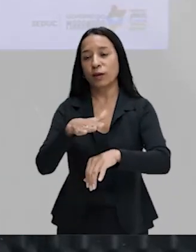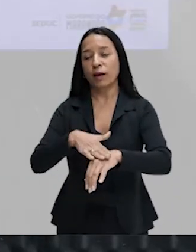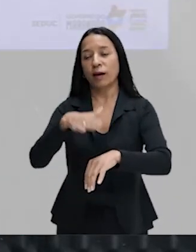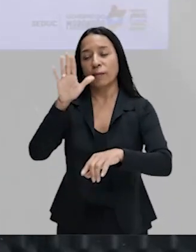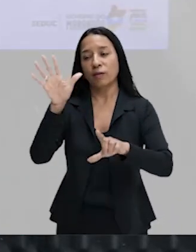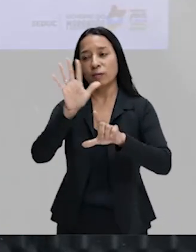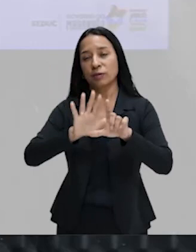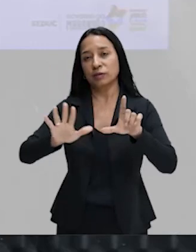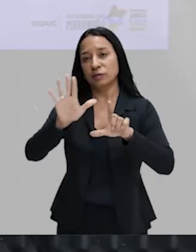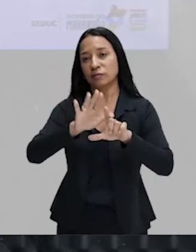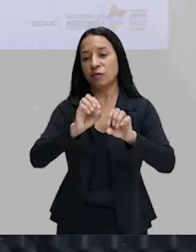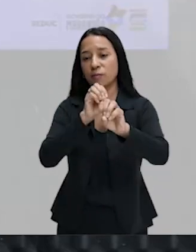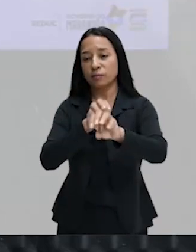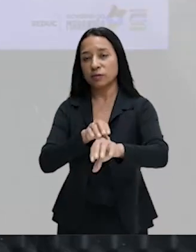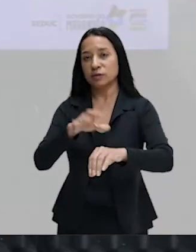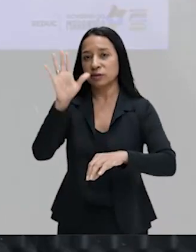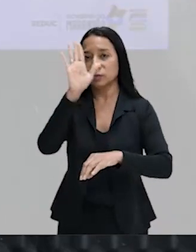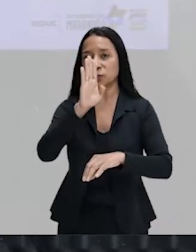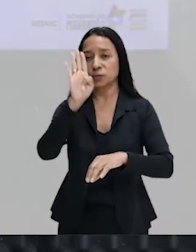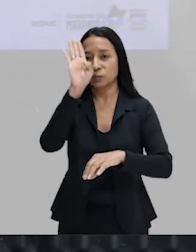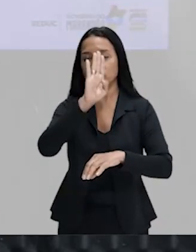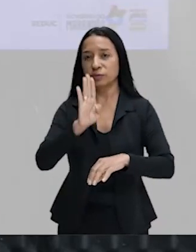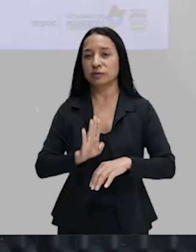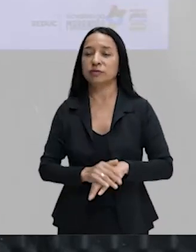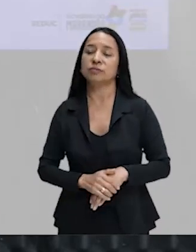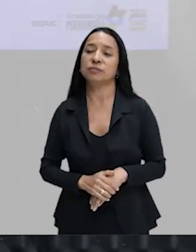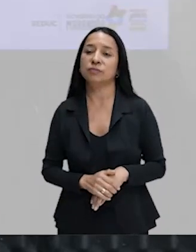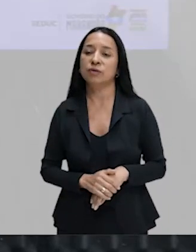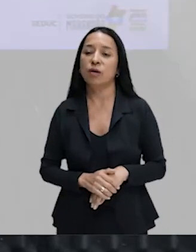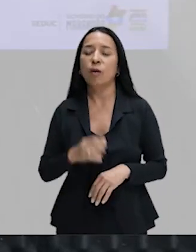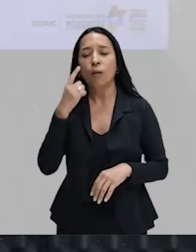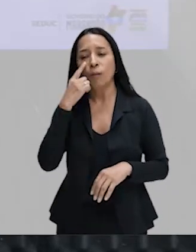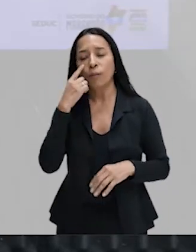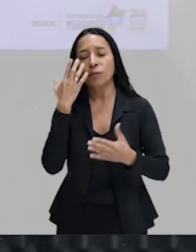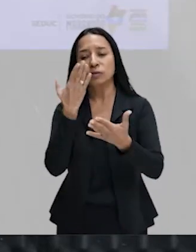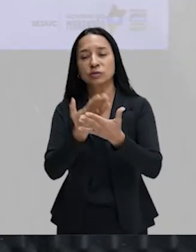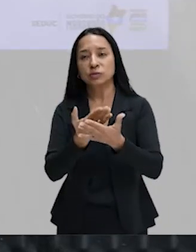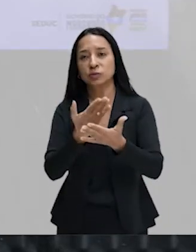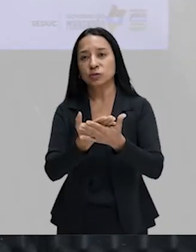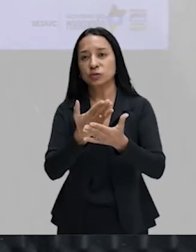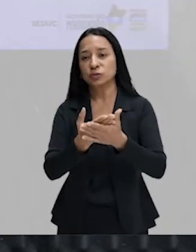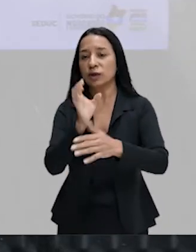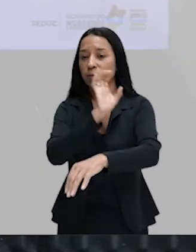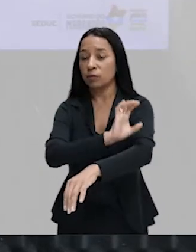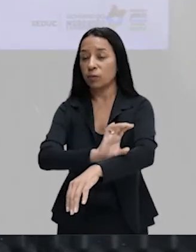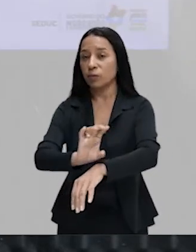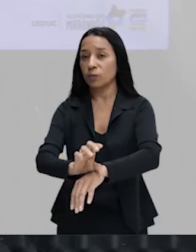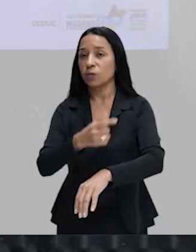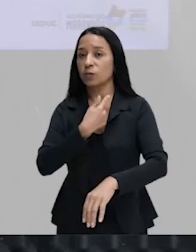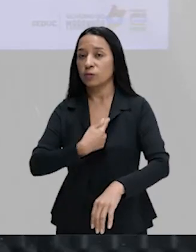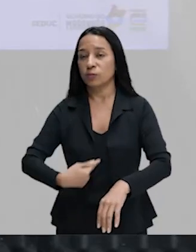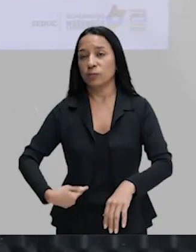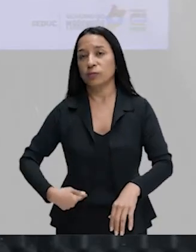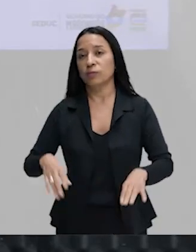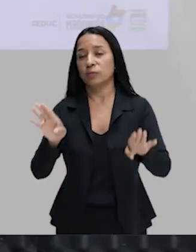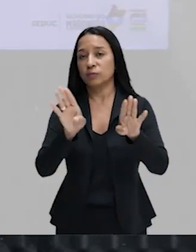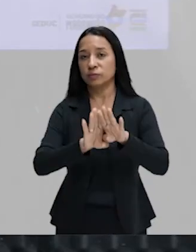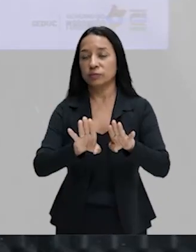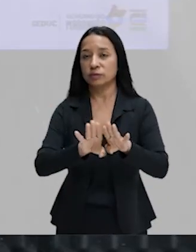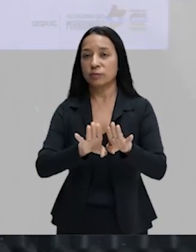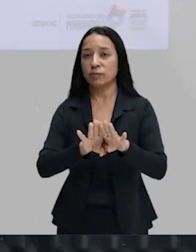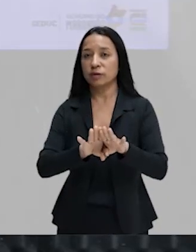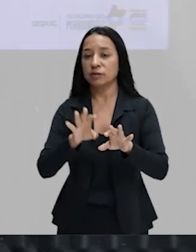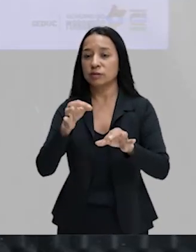do Brasil. Você pode rever as nossas aulas, estudar para concurso público e também